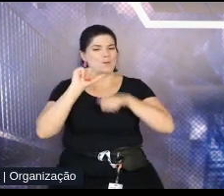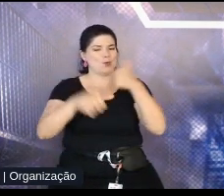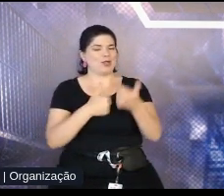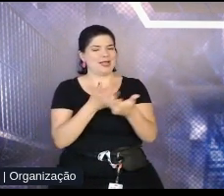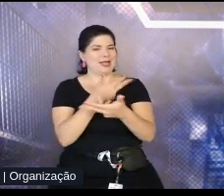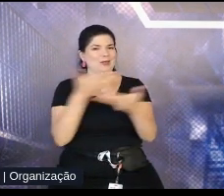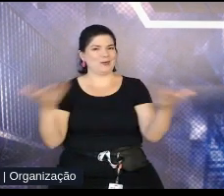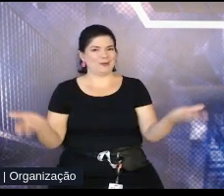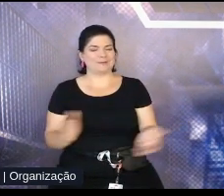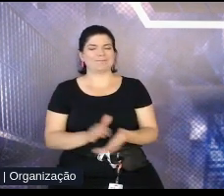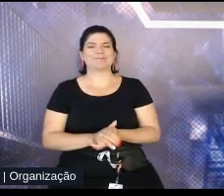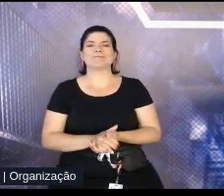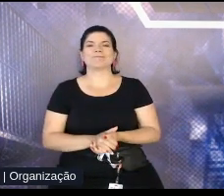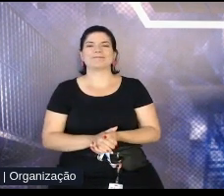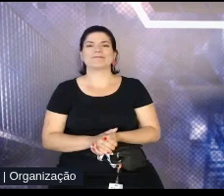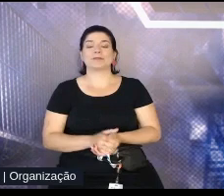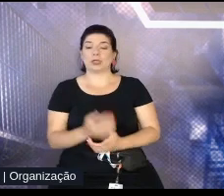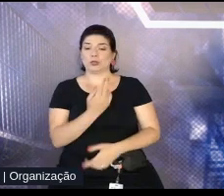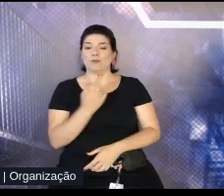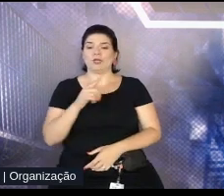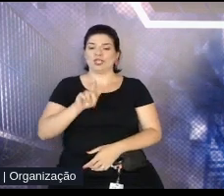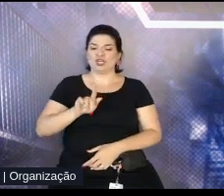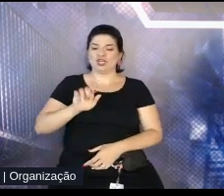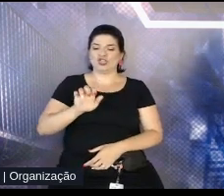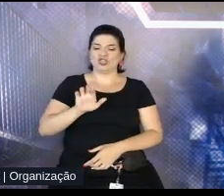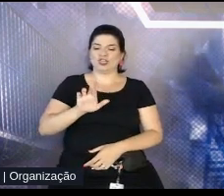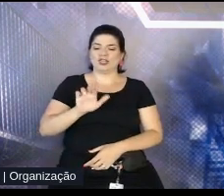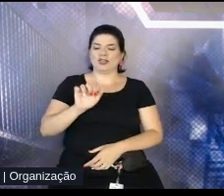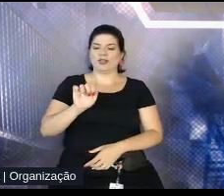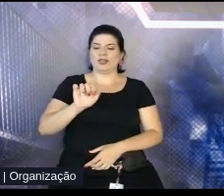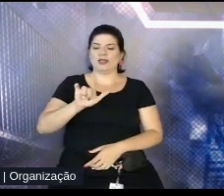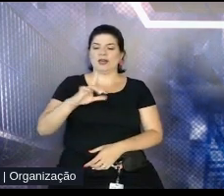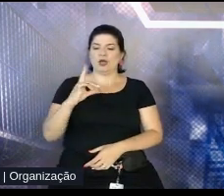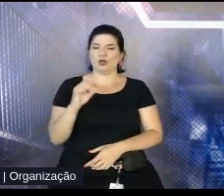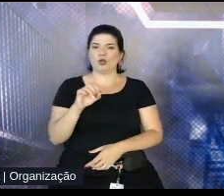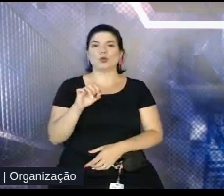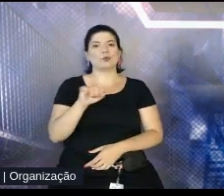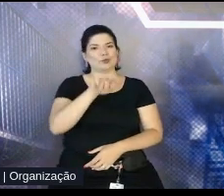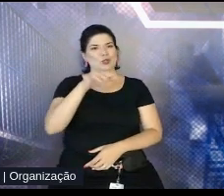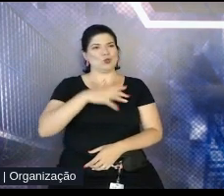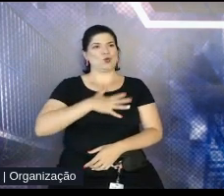mais uma vez, me chamo Geraldo Gomes, espero que vocês tenham gostado aí do papo